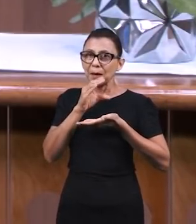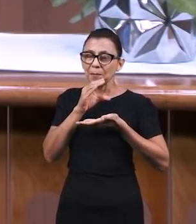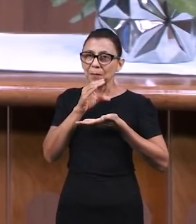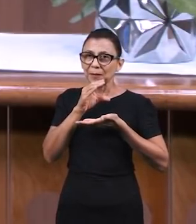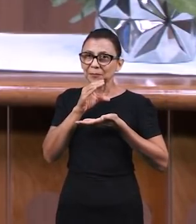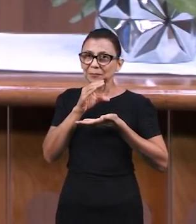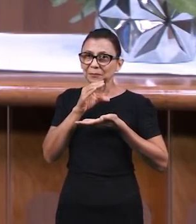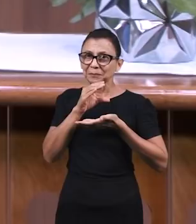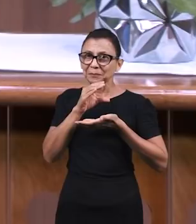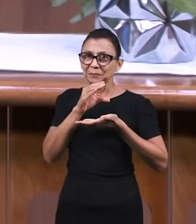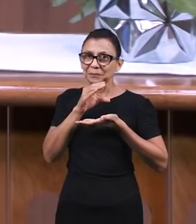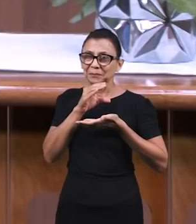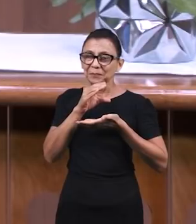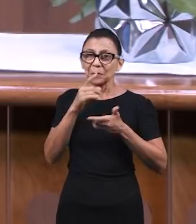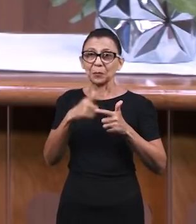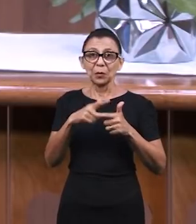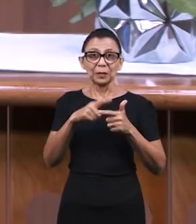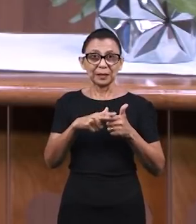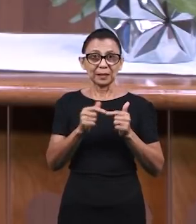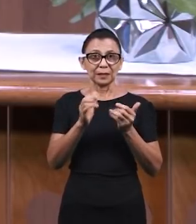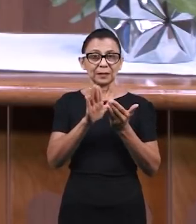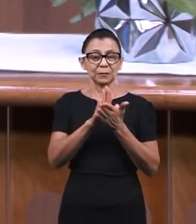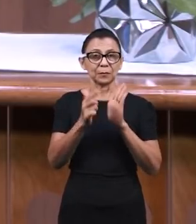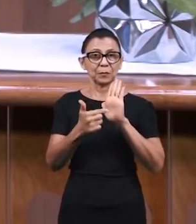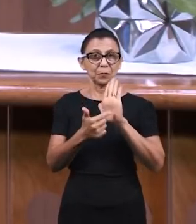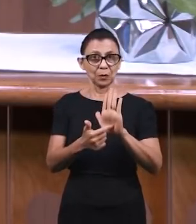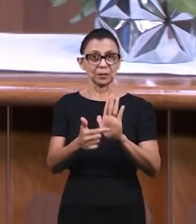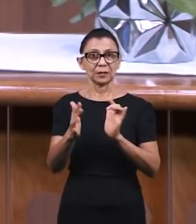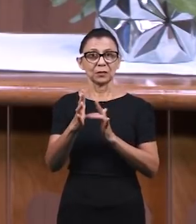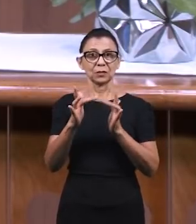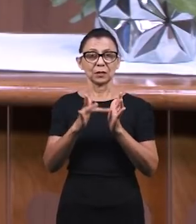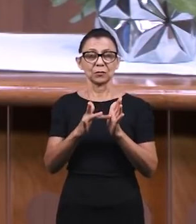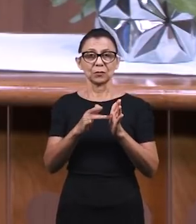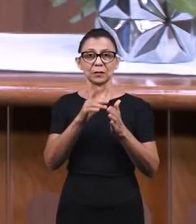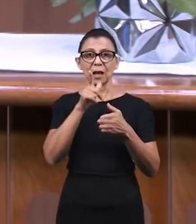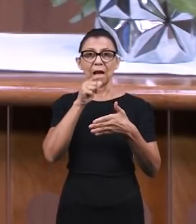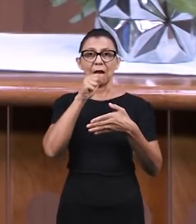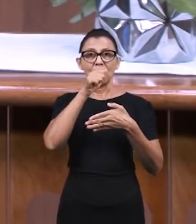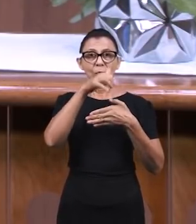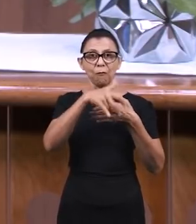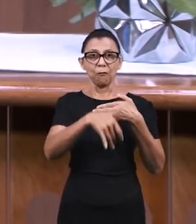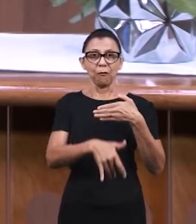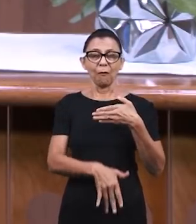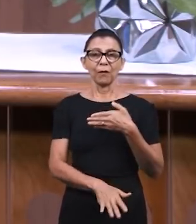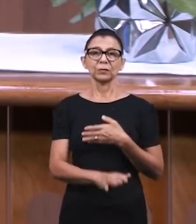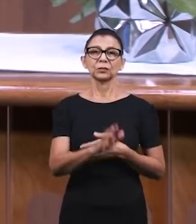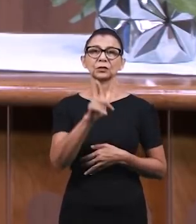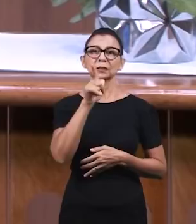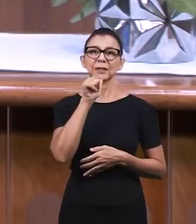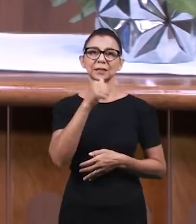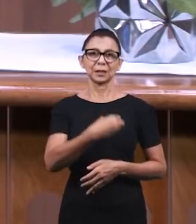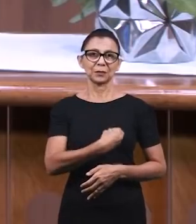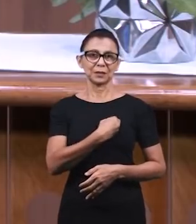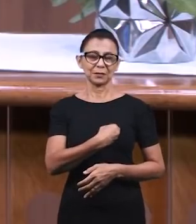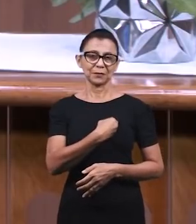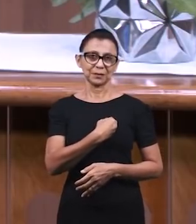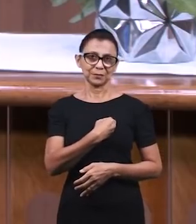isso? Porque a Bíblia diz que Jesus é a fonte das águas vivas. A outra doença